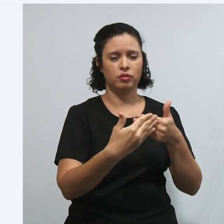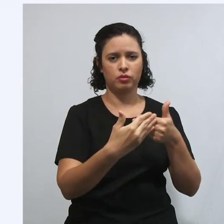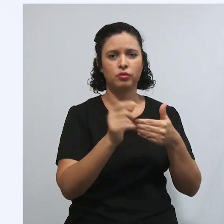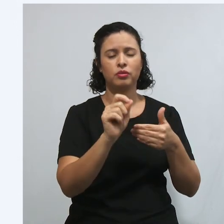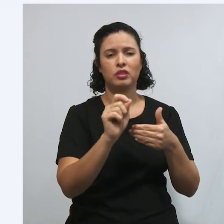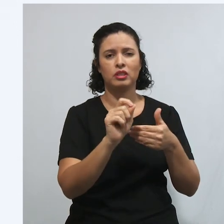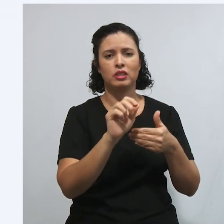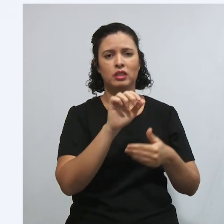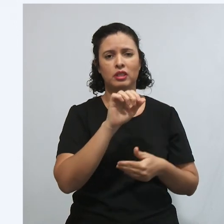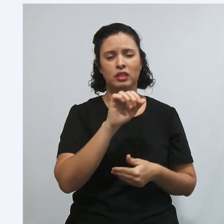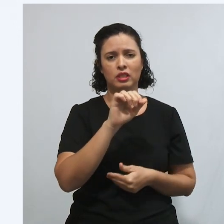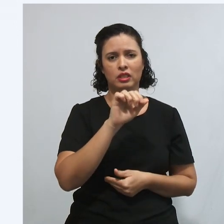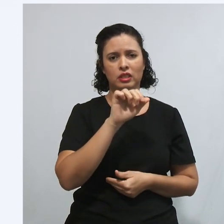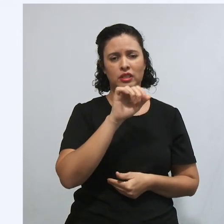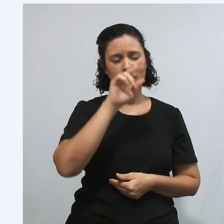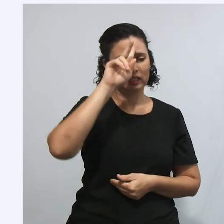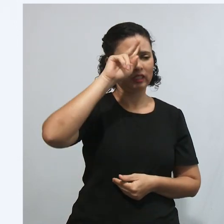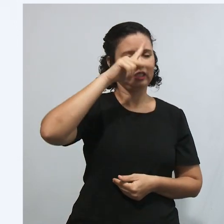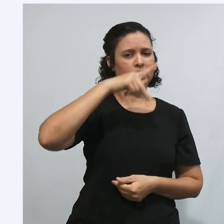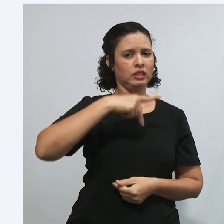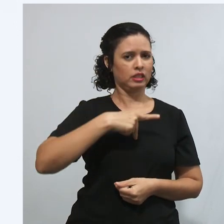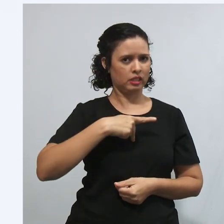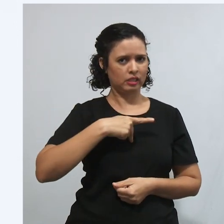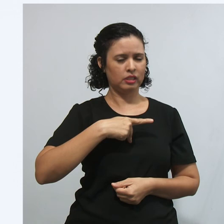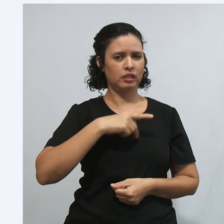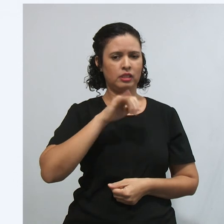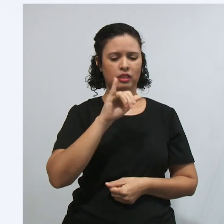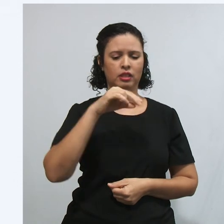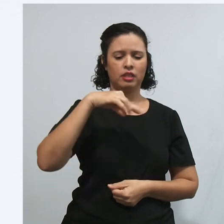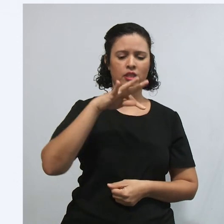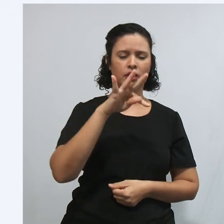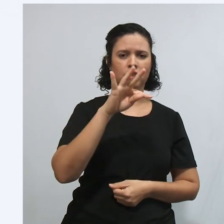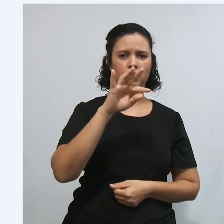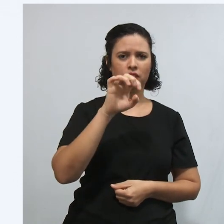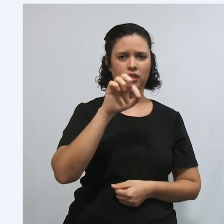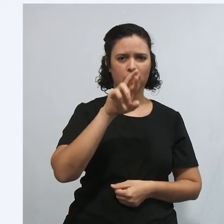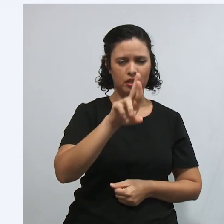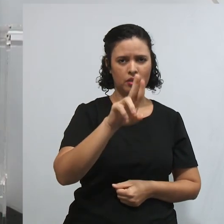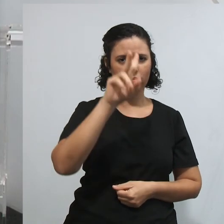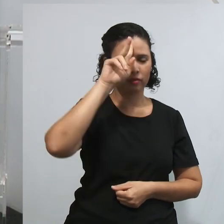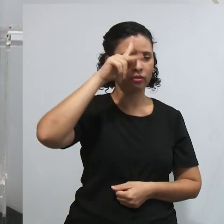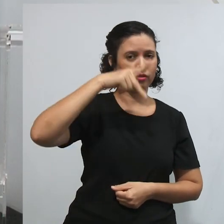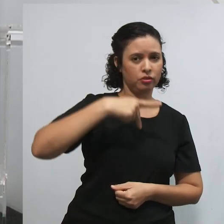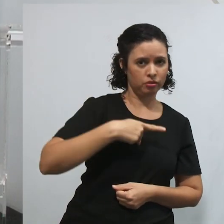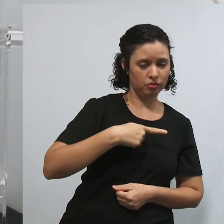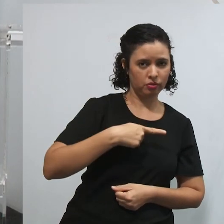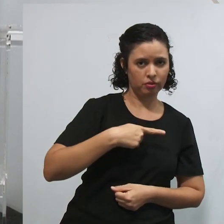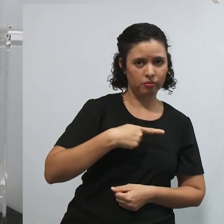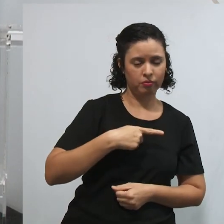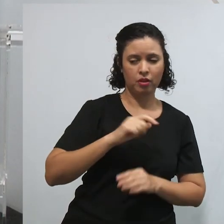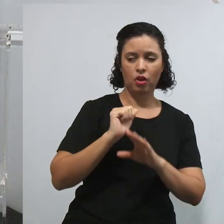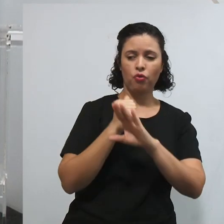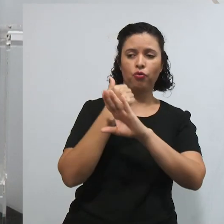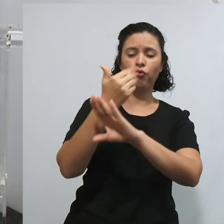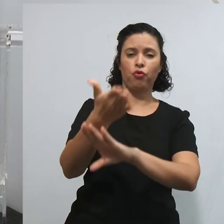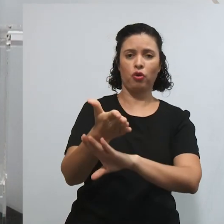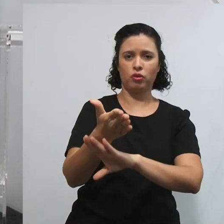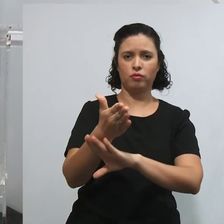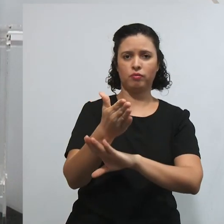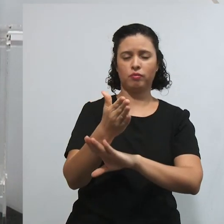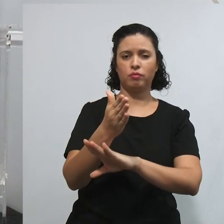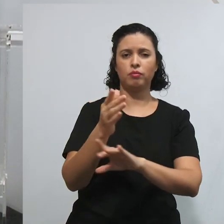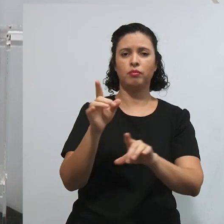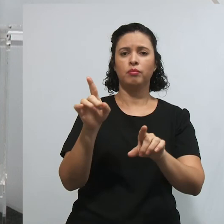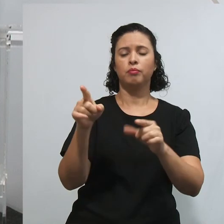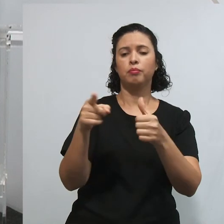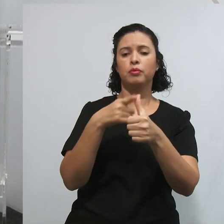interpessoal é transformado num processo intrapessoal. É por isso que para a teoria histórico-cultural o aprendizado é de fora para dentro. Primeiro